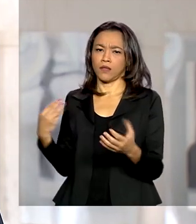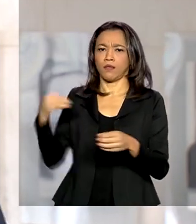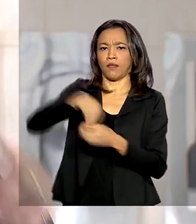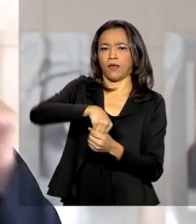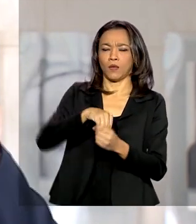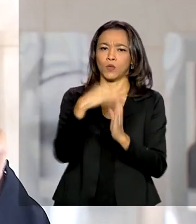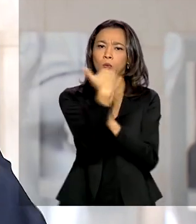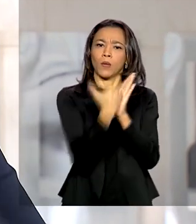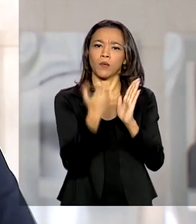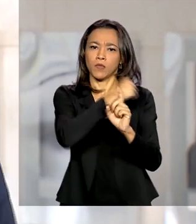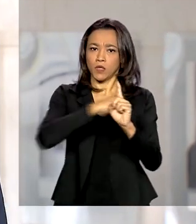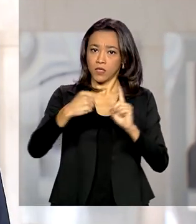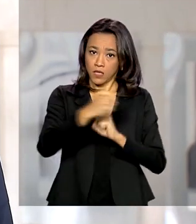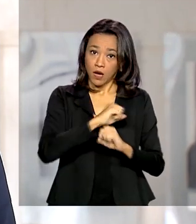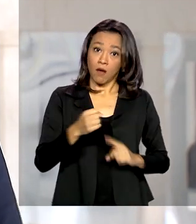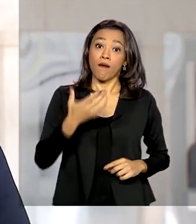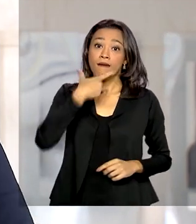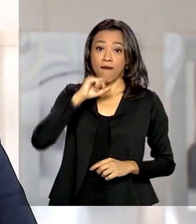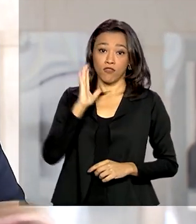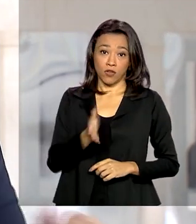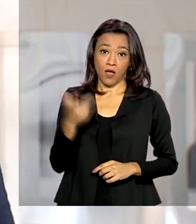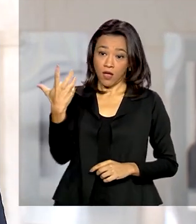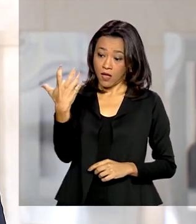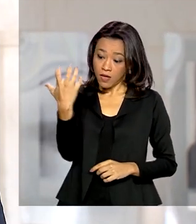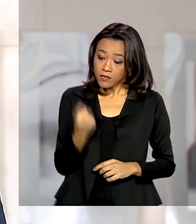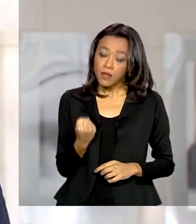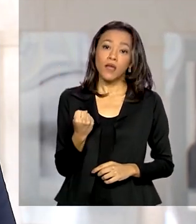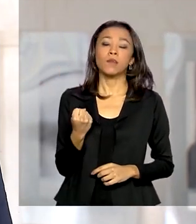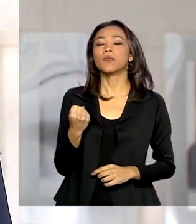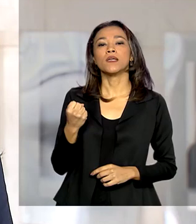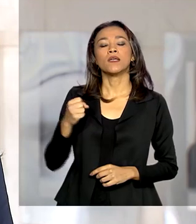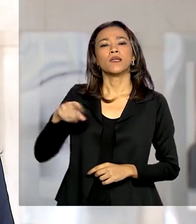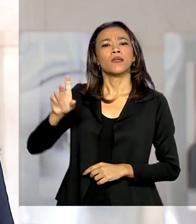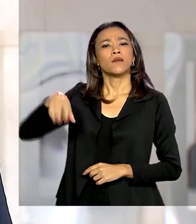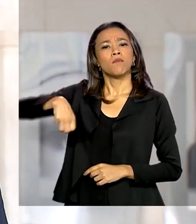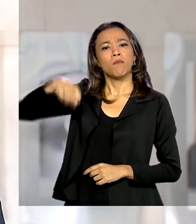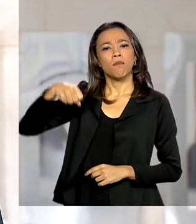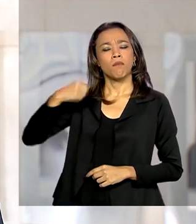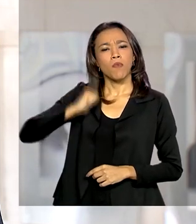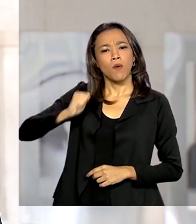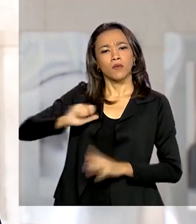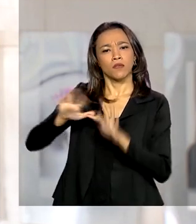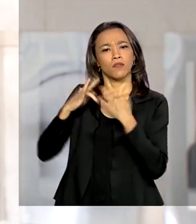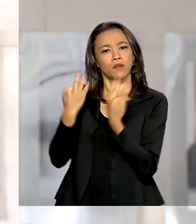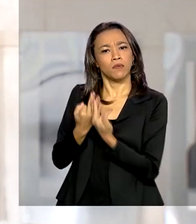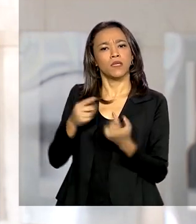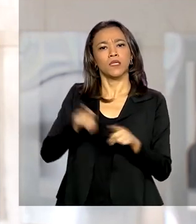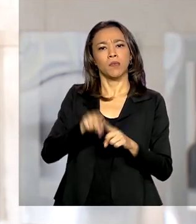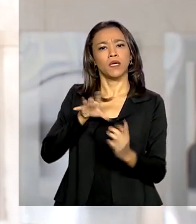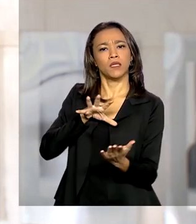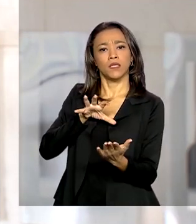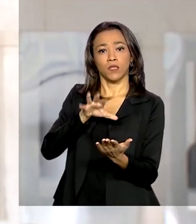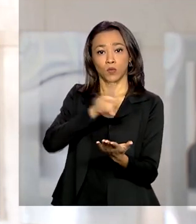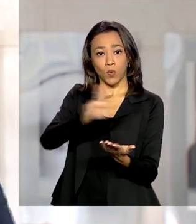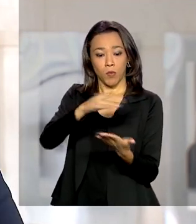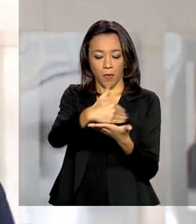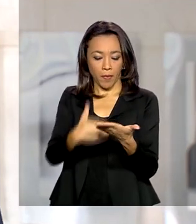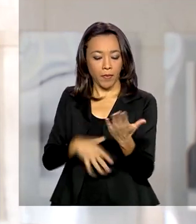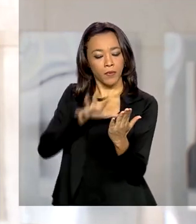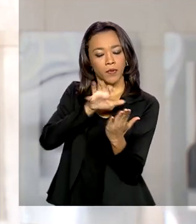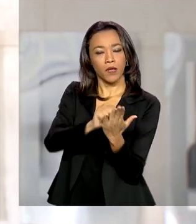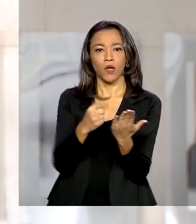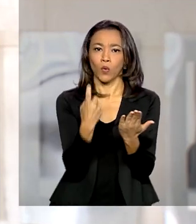ou seja quem já recebe o bolsa família ou está no cadastro único não precisa se inscrever segundo o governo federal